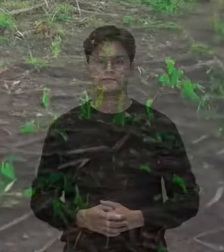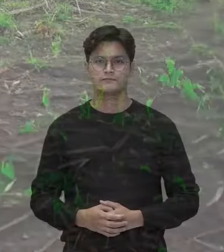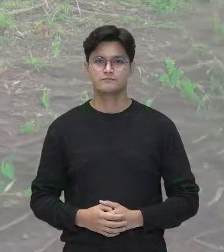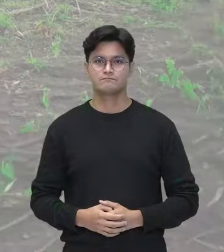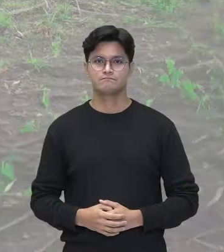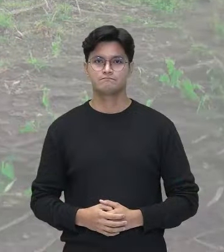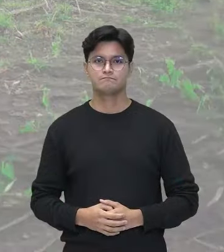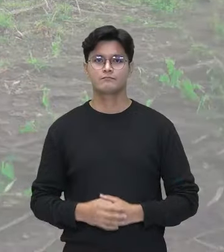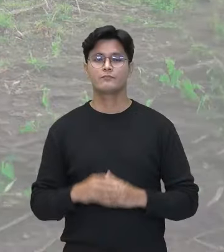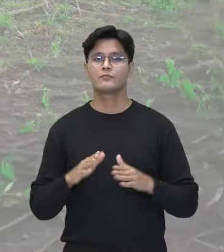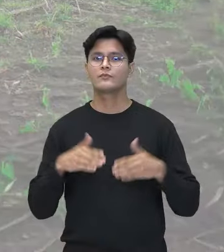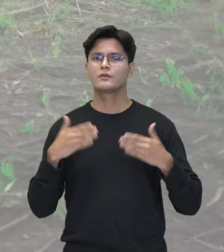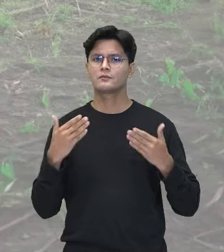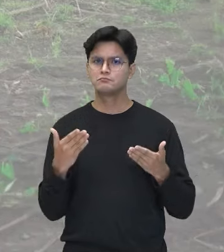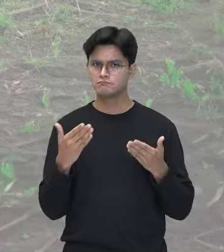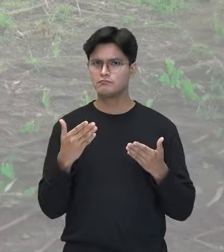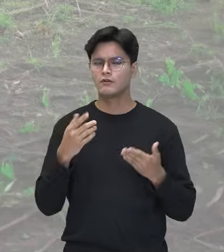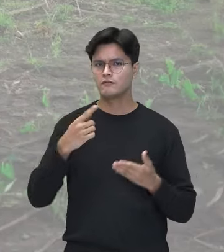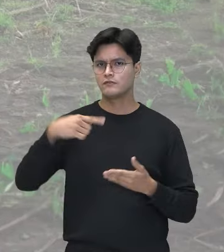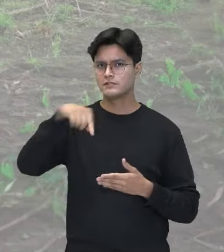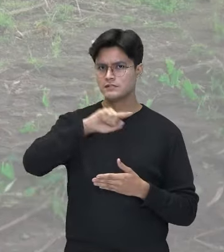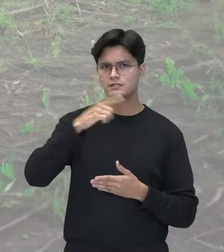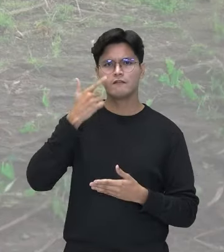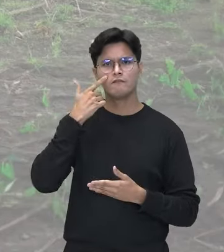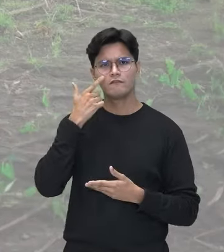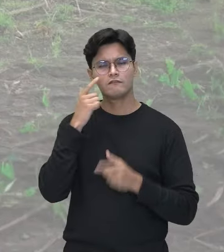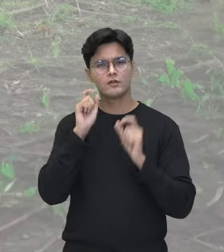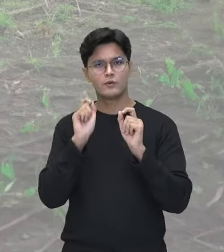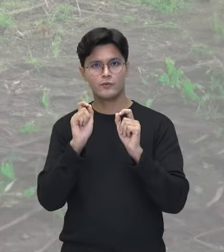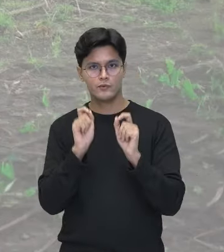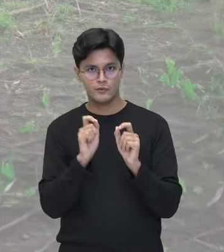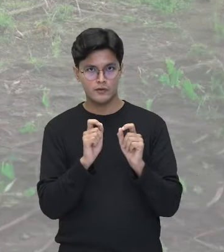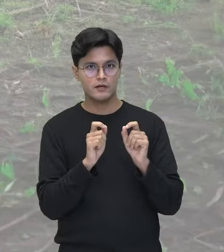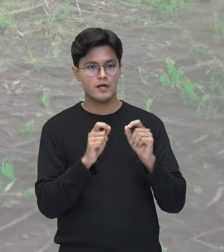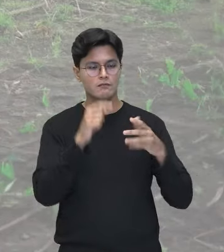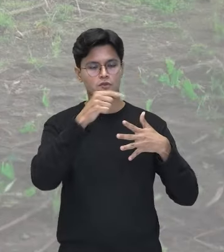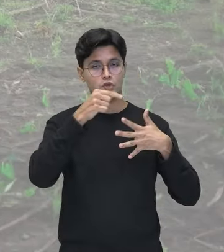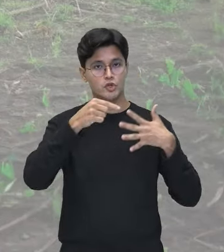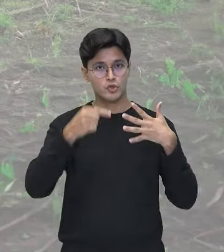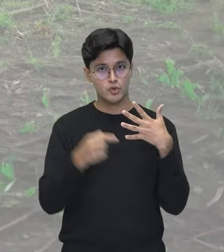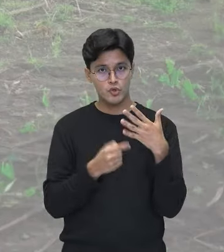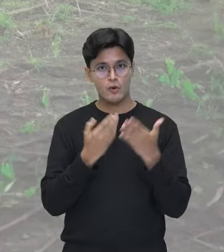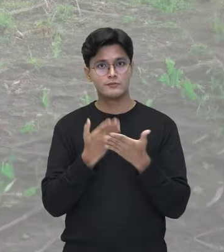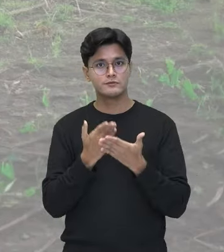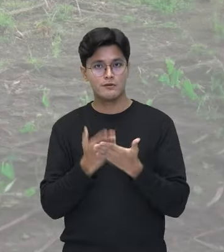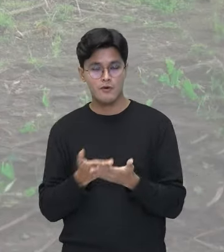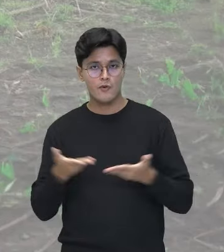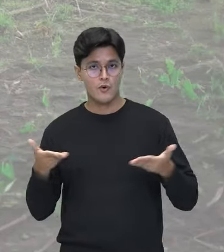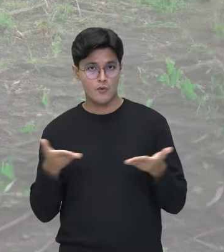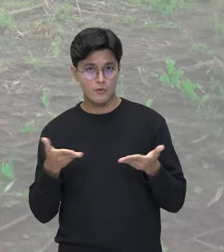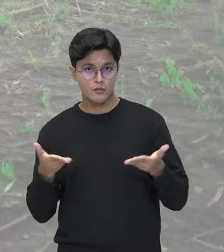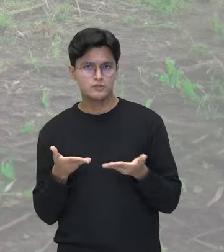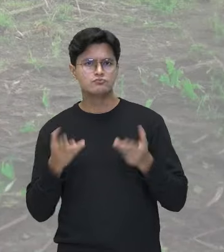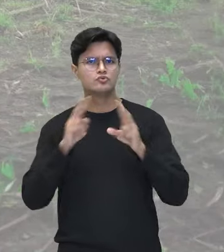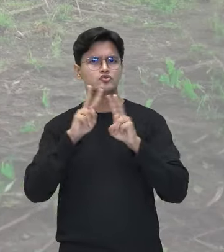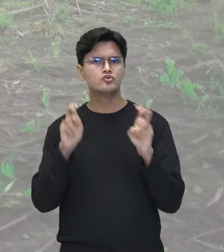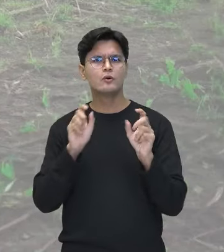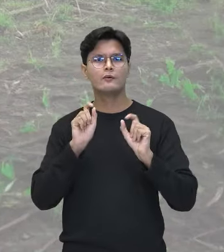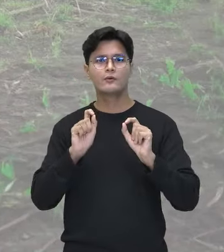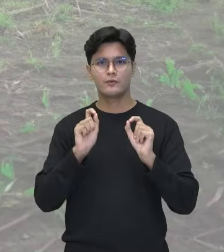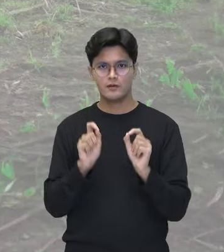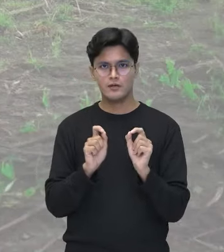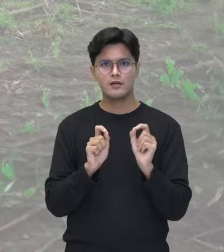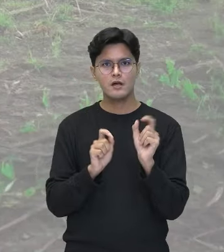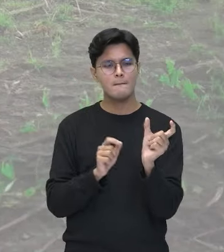Bem, então como vocês viram os tópicos da nossa aula de hoje, nós vamos falar de pedacinhos de palavra, que em inglês nós chamamos